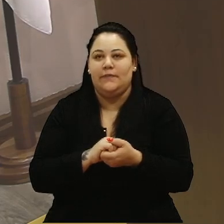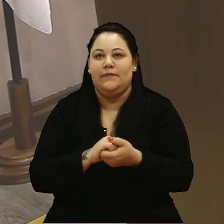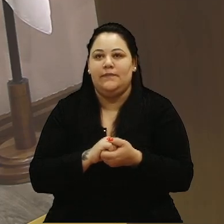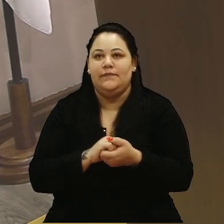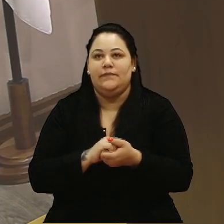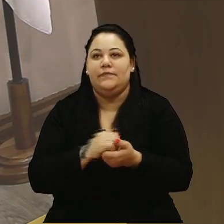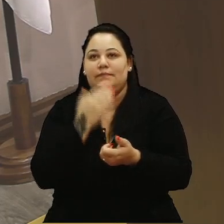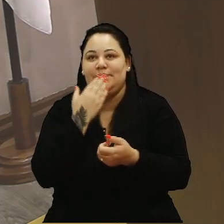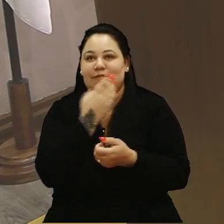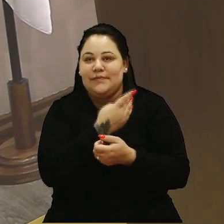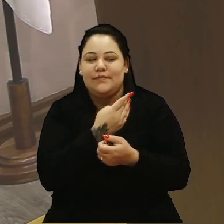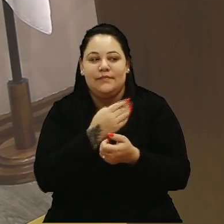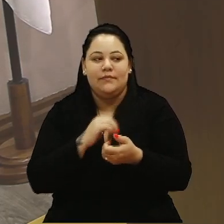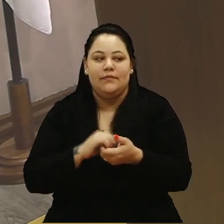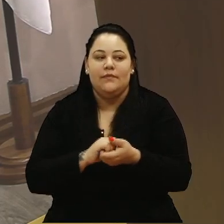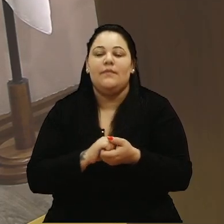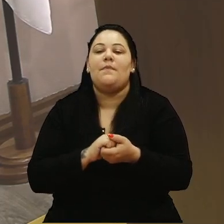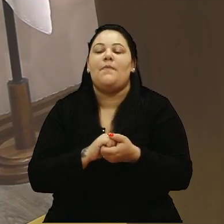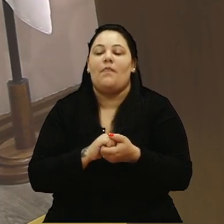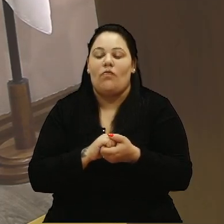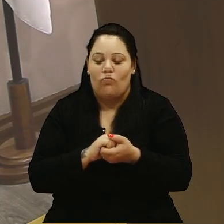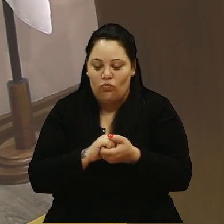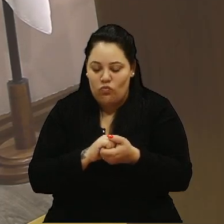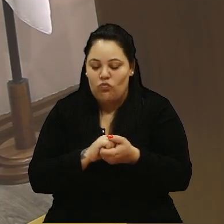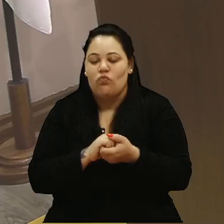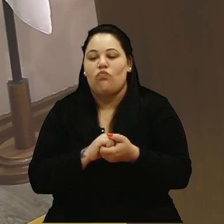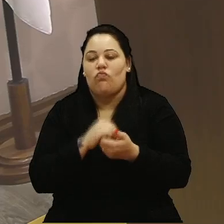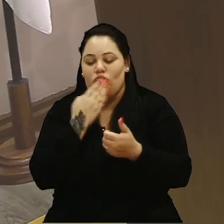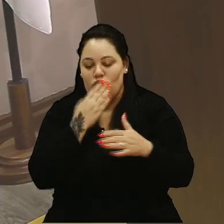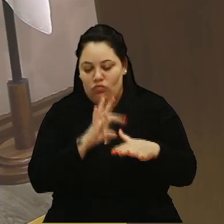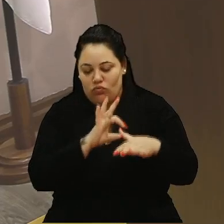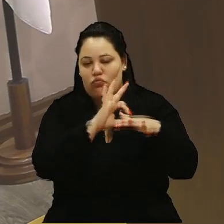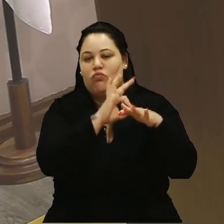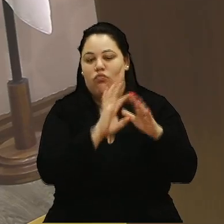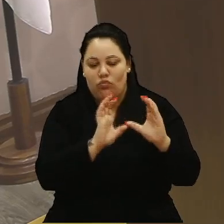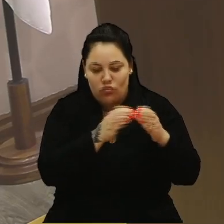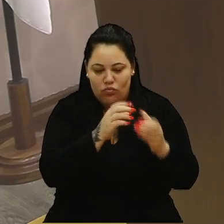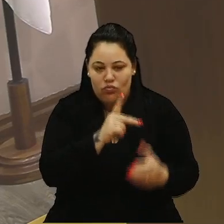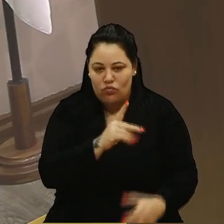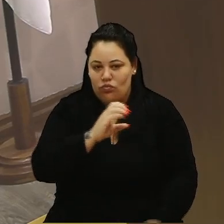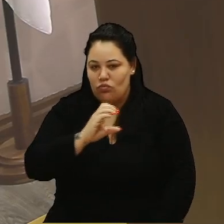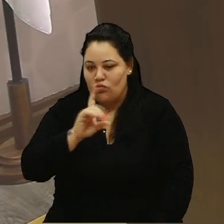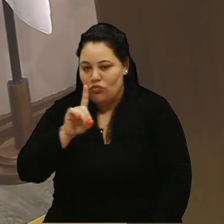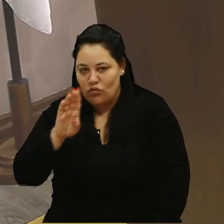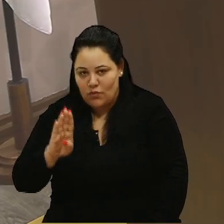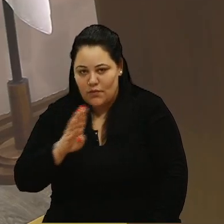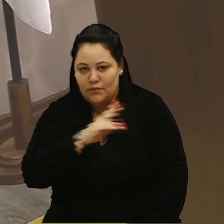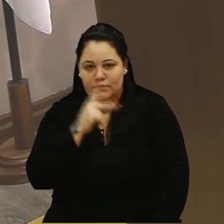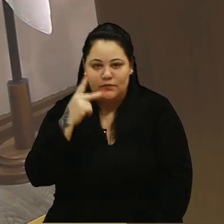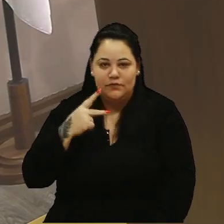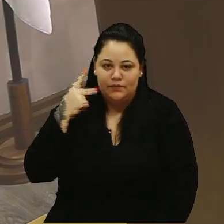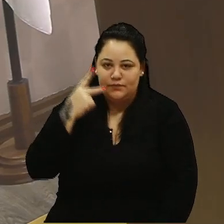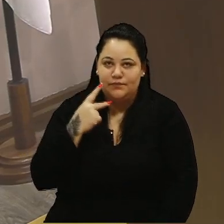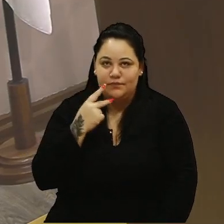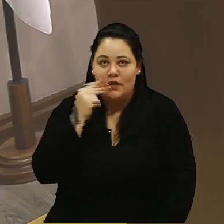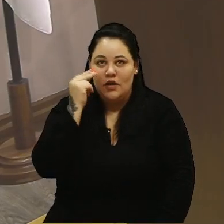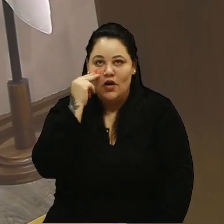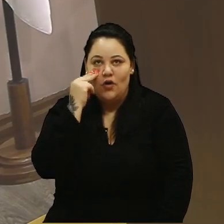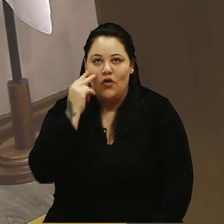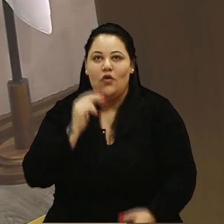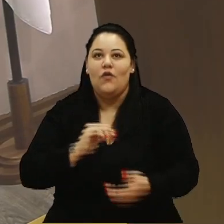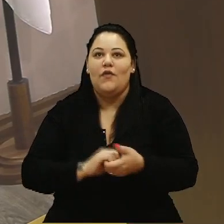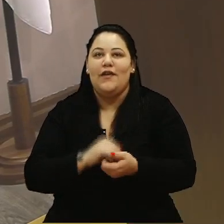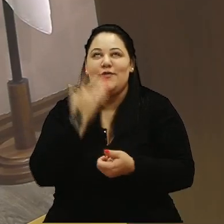de receber uma mensagem do vereador Iago. Segue em declaração de líder pela bancada do PCdoB, vereador Cláudio Libardi. O senhor sabe que eu não sei o que é